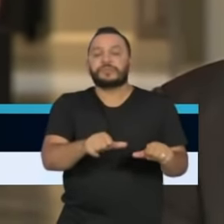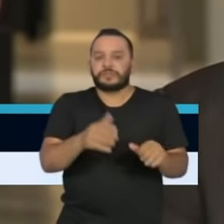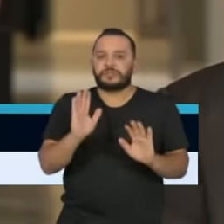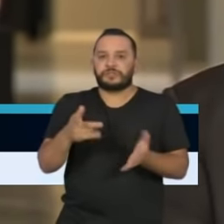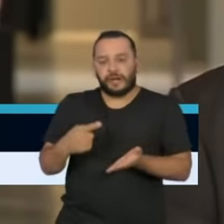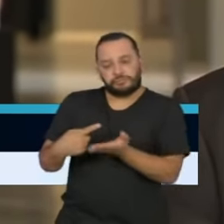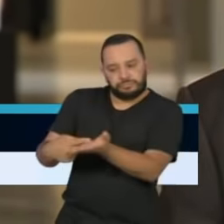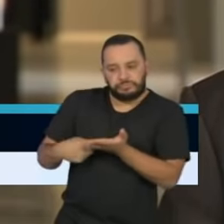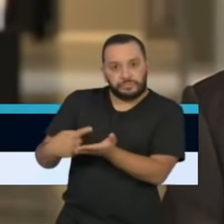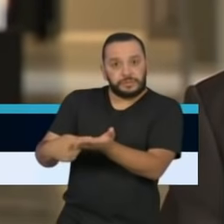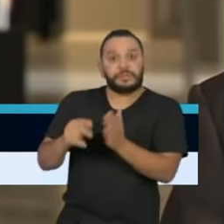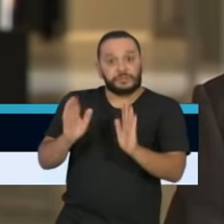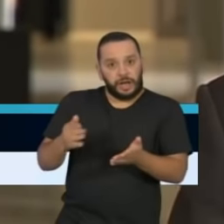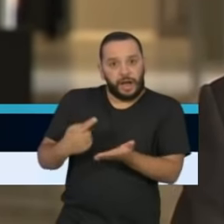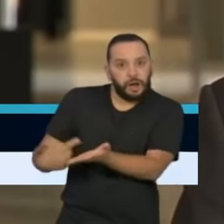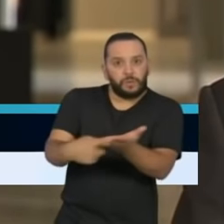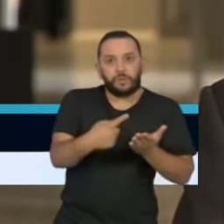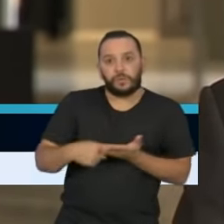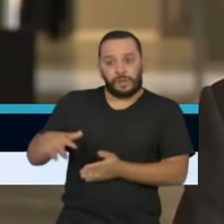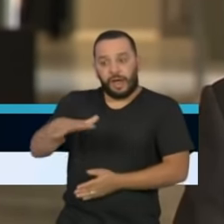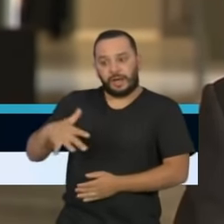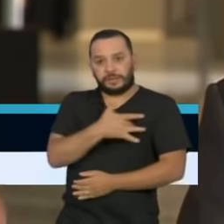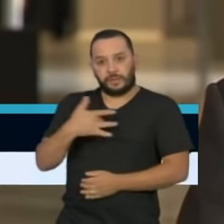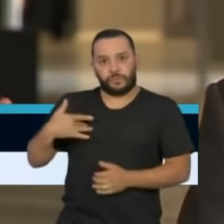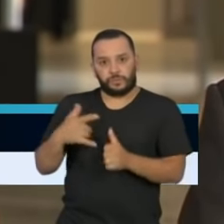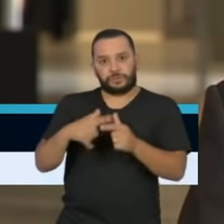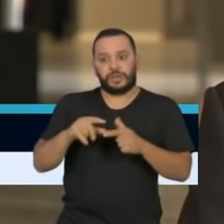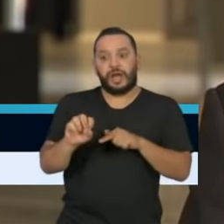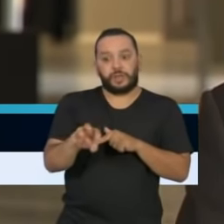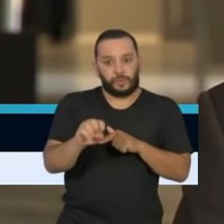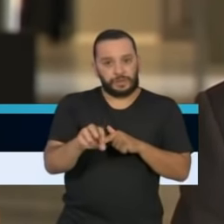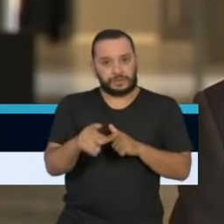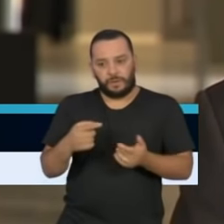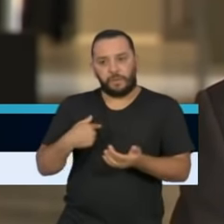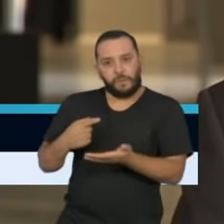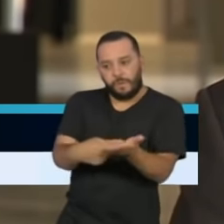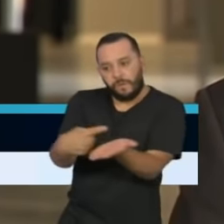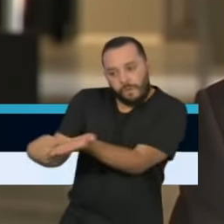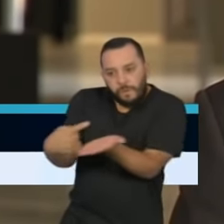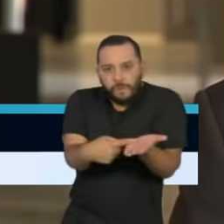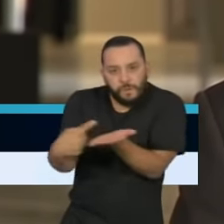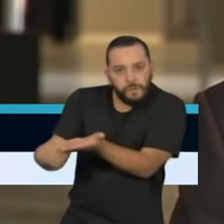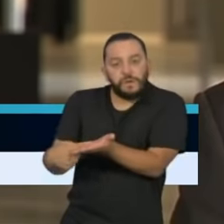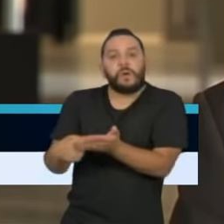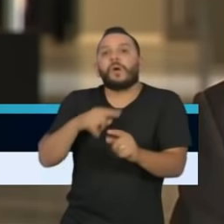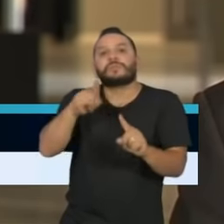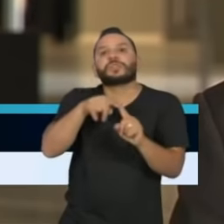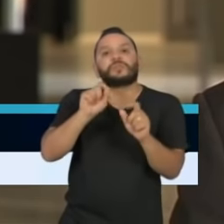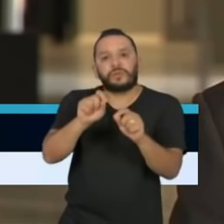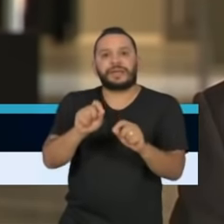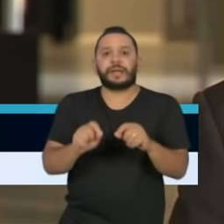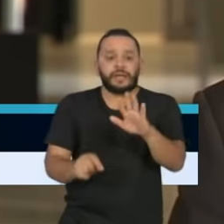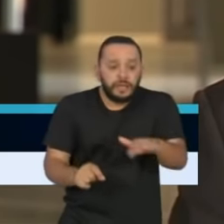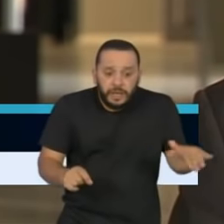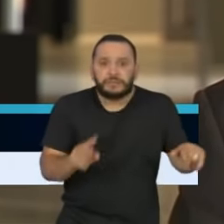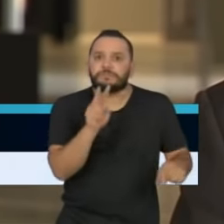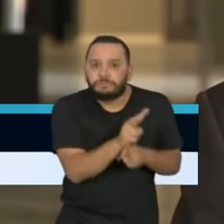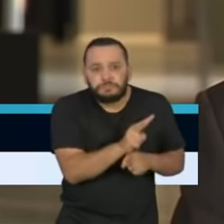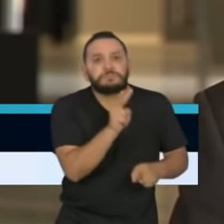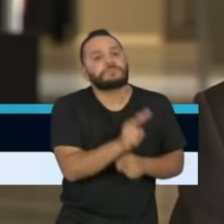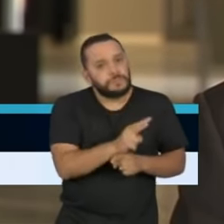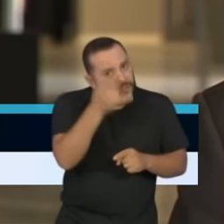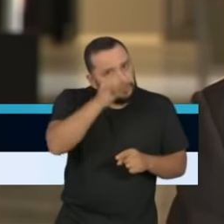entre a saúde, educação do Estado e município, objetivando, obviamente, proteger as crianças, mas